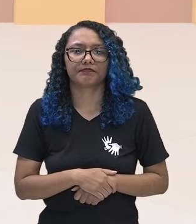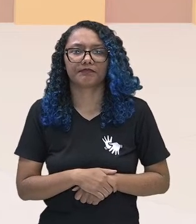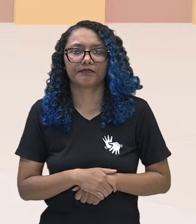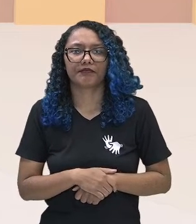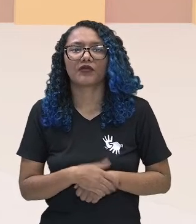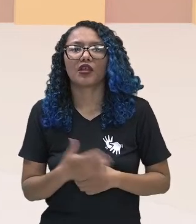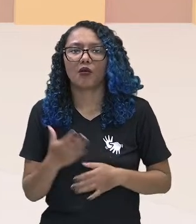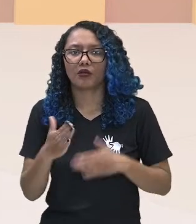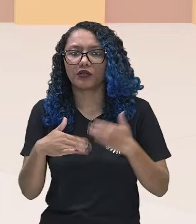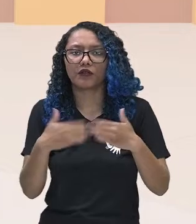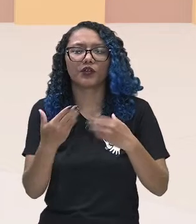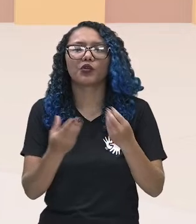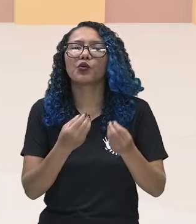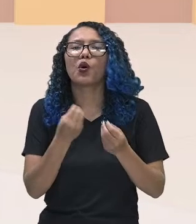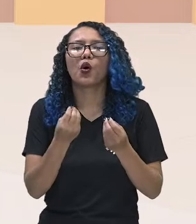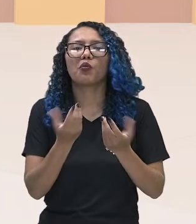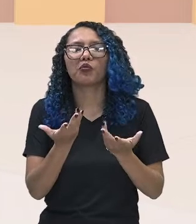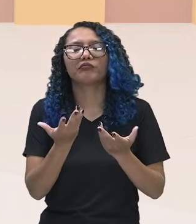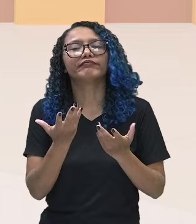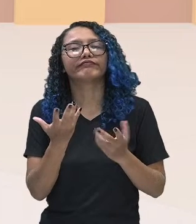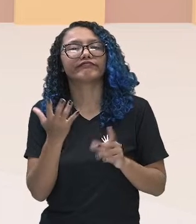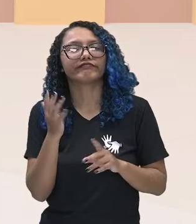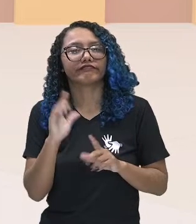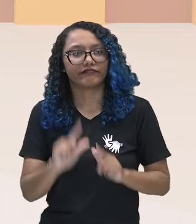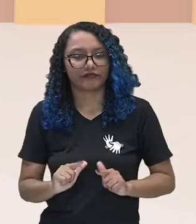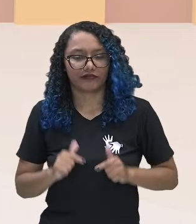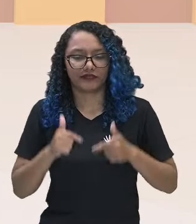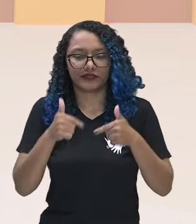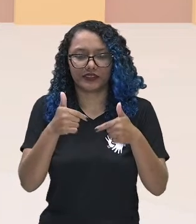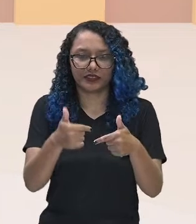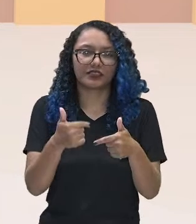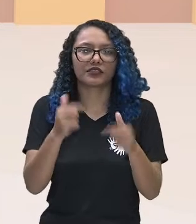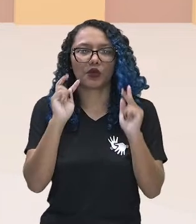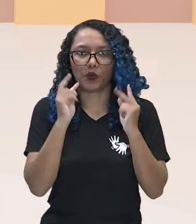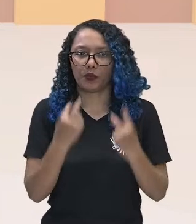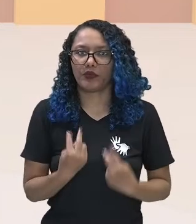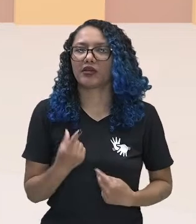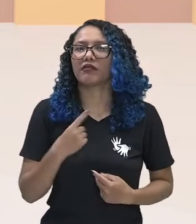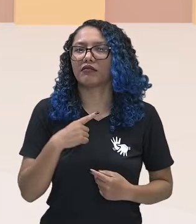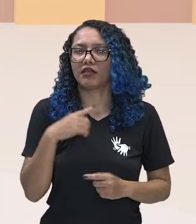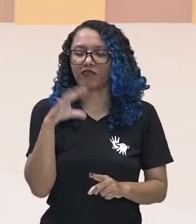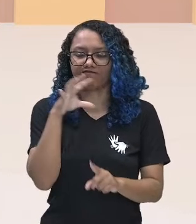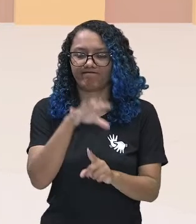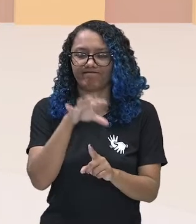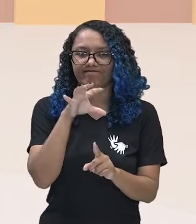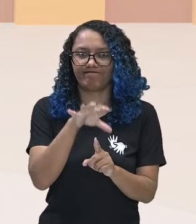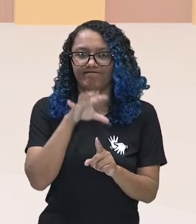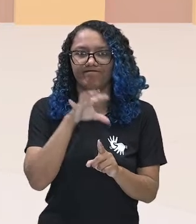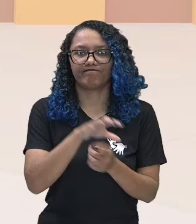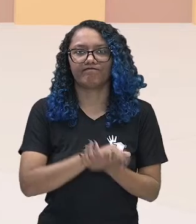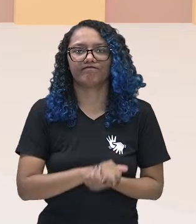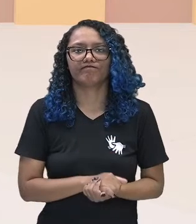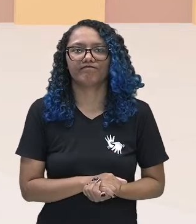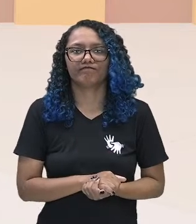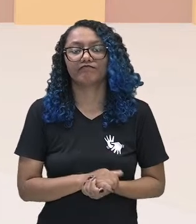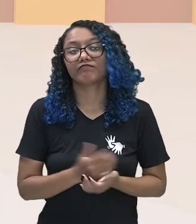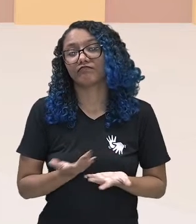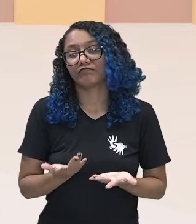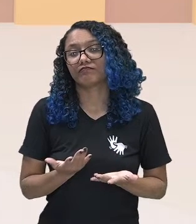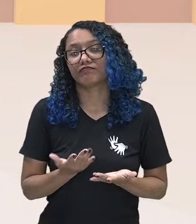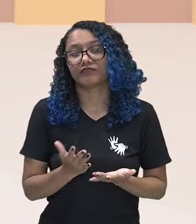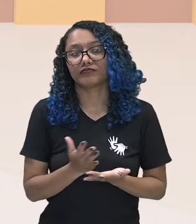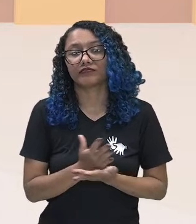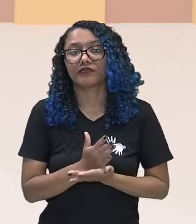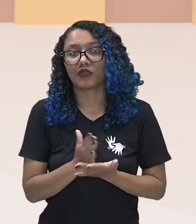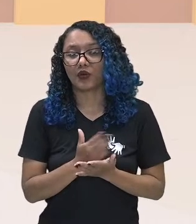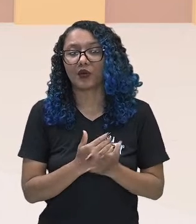humana, então ele vai ter interferência ali da ação do homem. E aí nós temos alguns exemplos, e trouxe